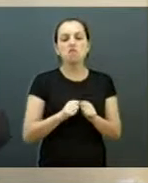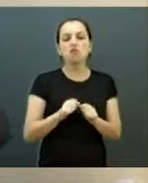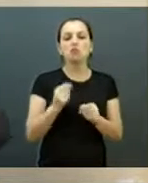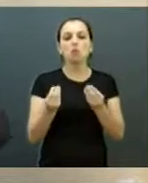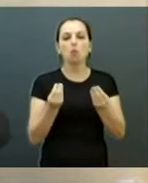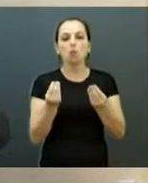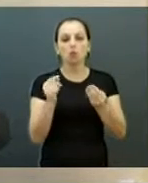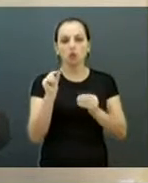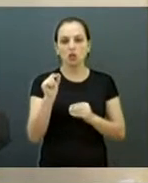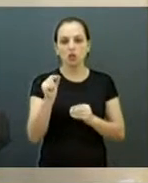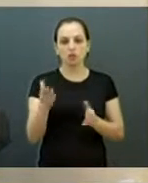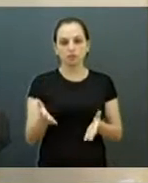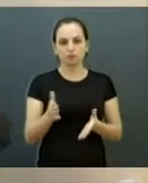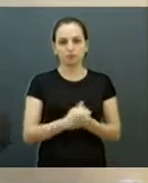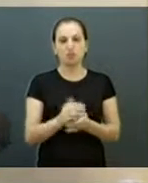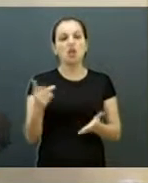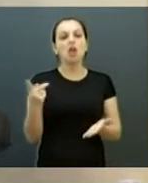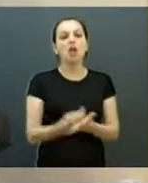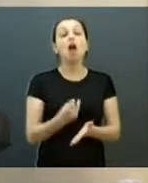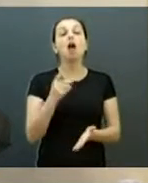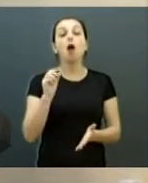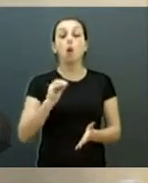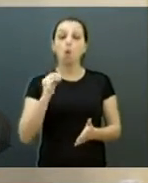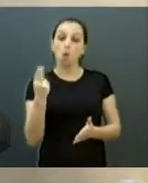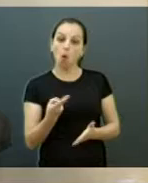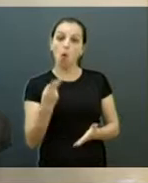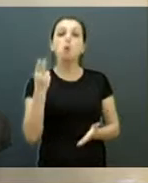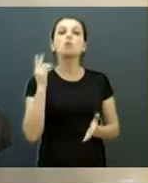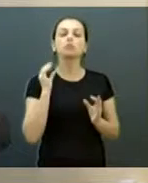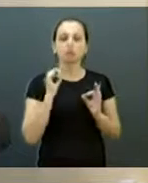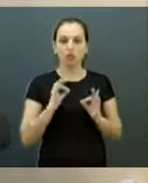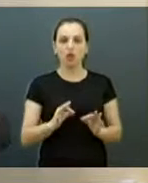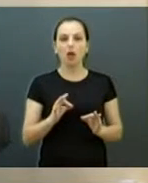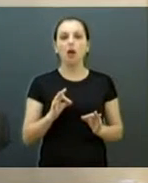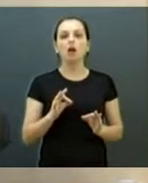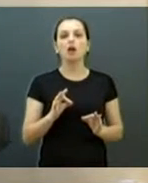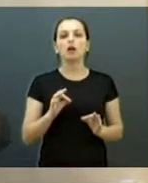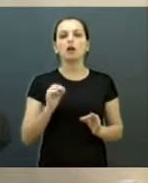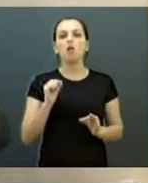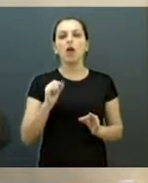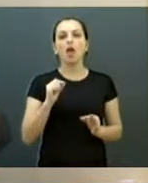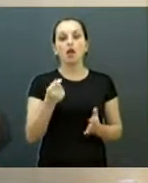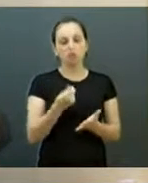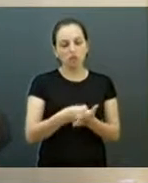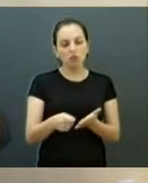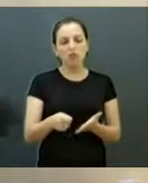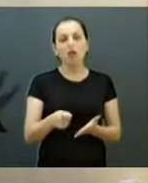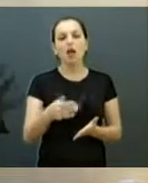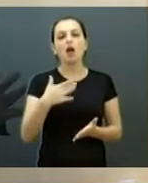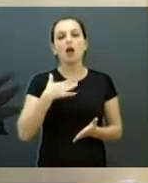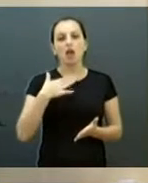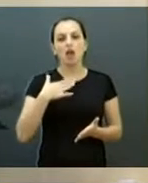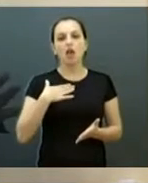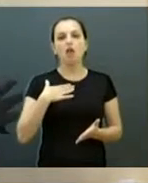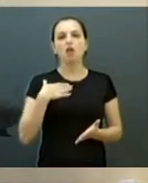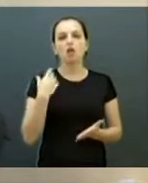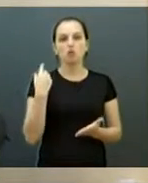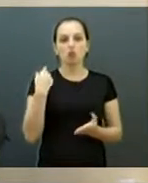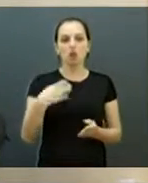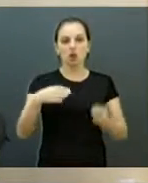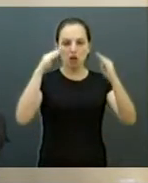se eu errar acertar você pelos meus atos não pela minha missão se alguém achou que não deveria